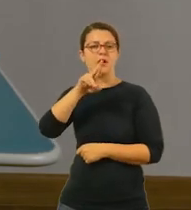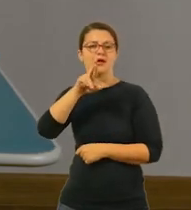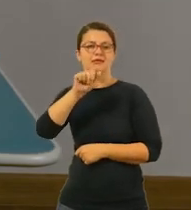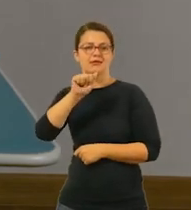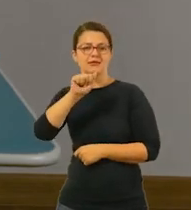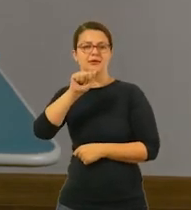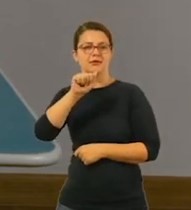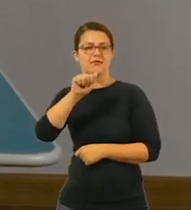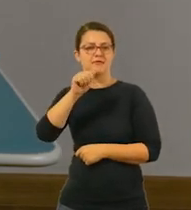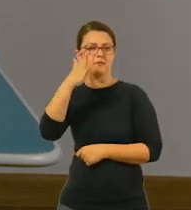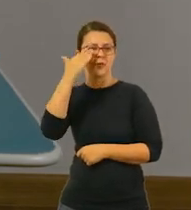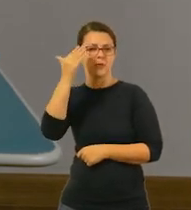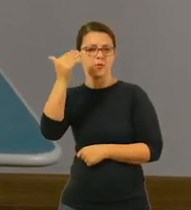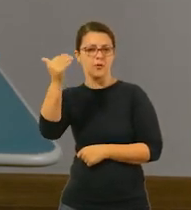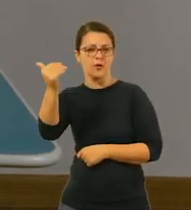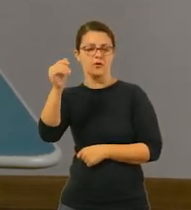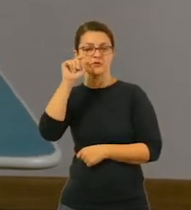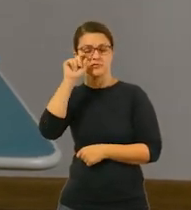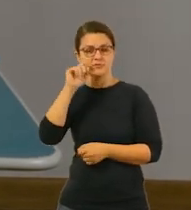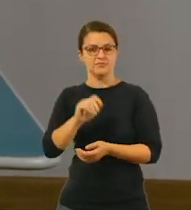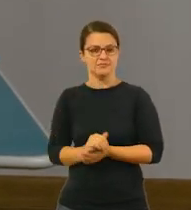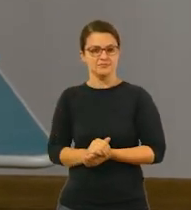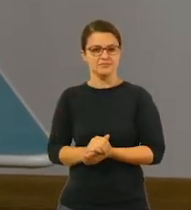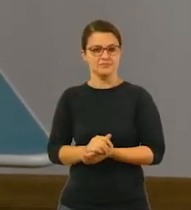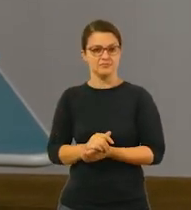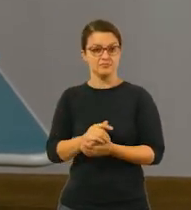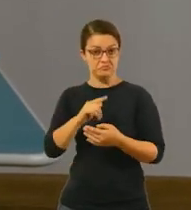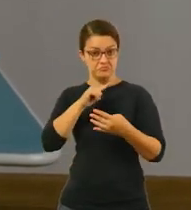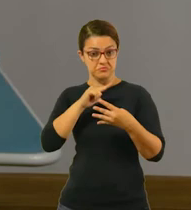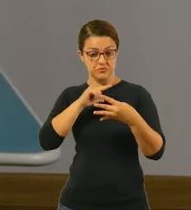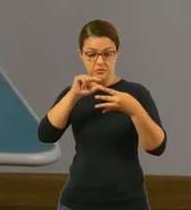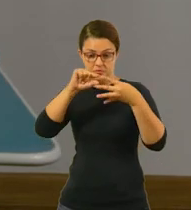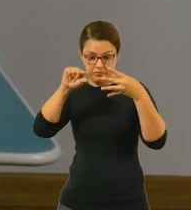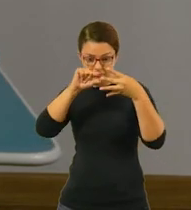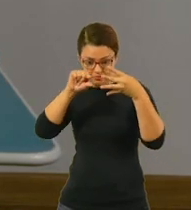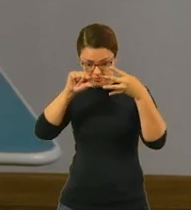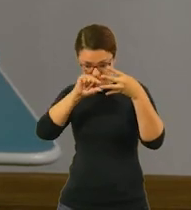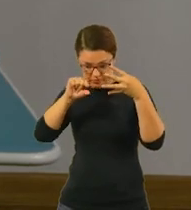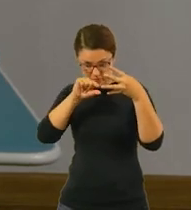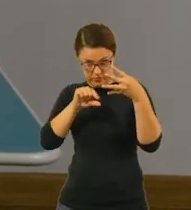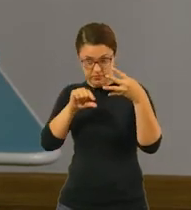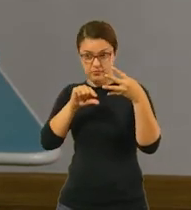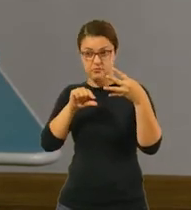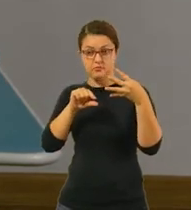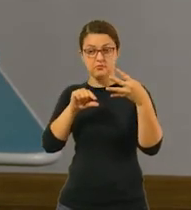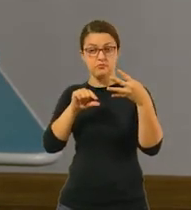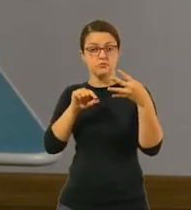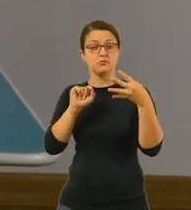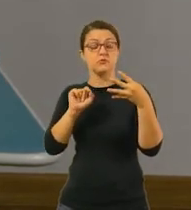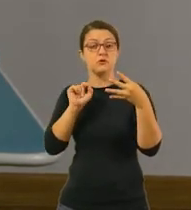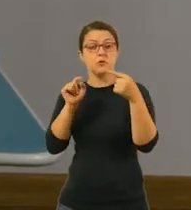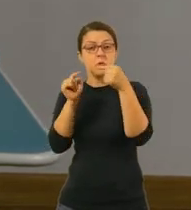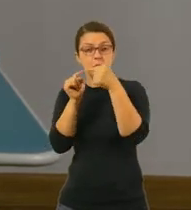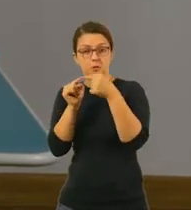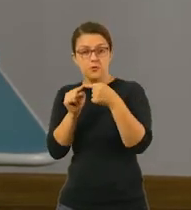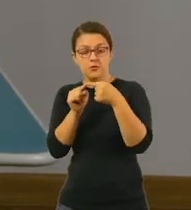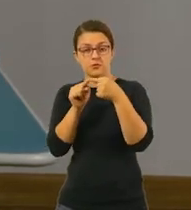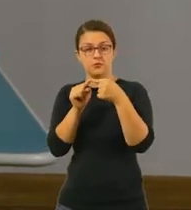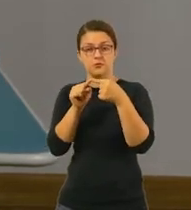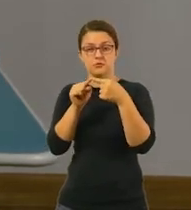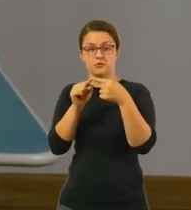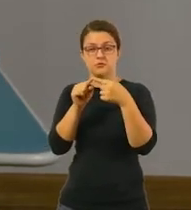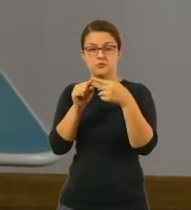Gente, é, na verdade, a quadrinha que a gente conhece, né? Ela é composta de quatro versos e, geralmente, a rima vem